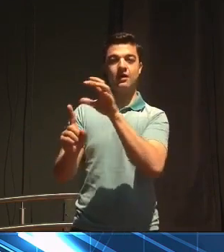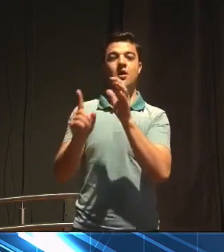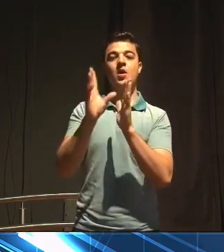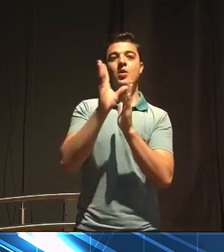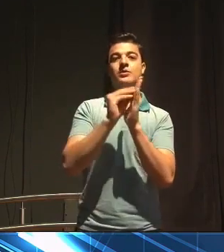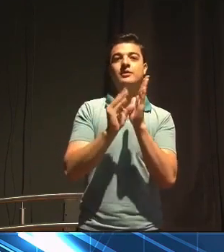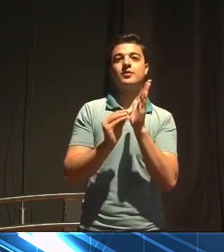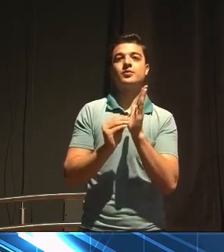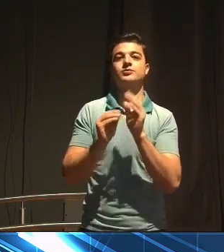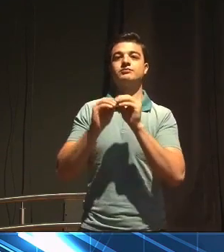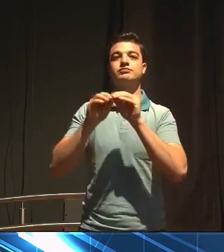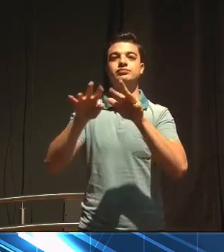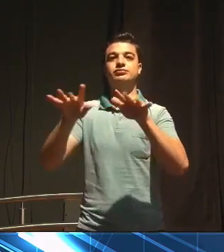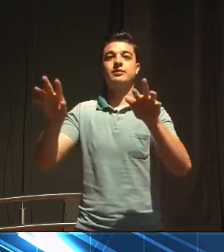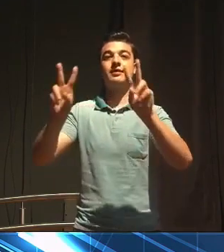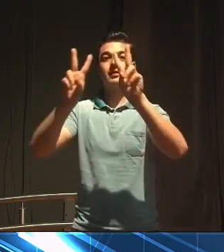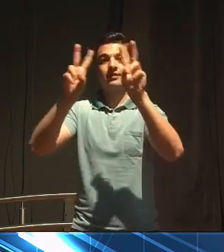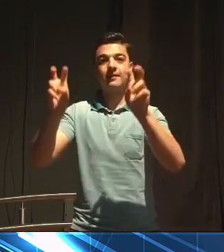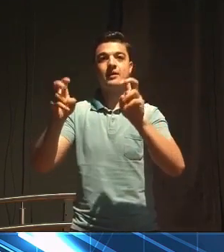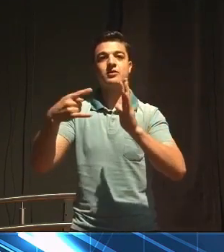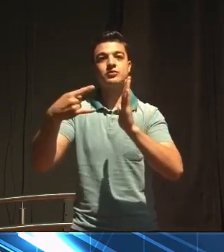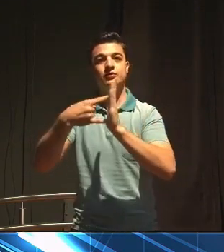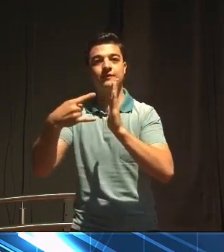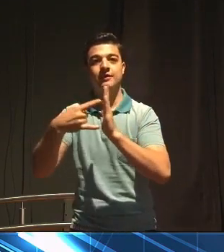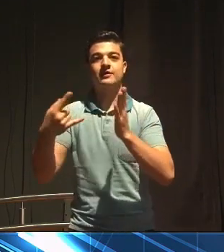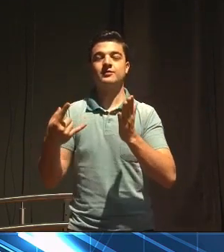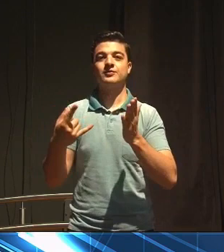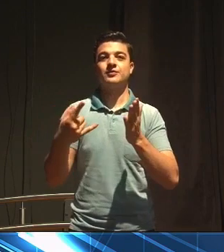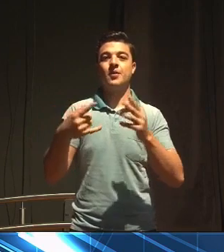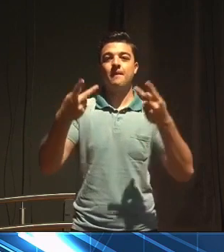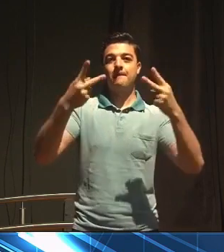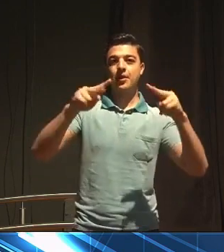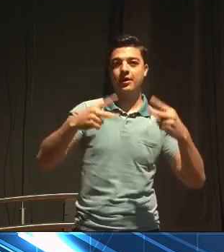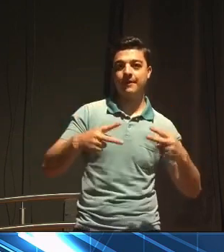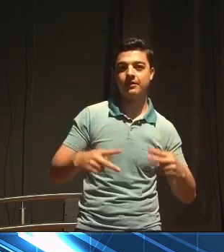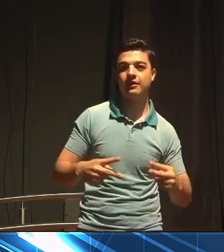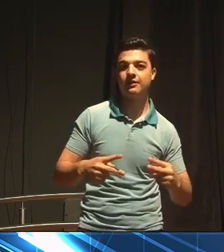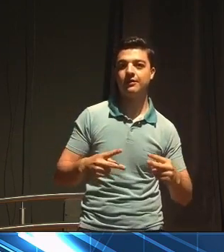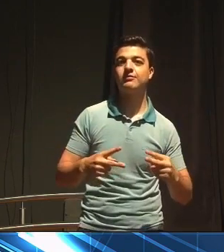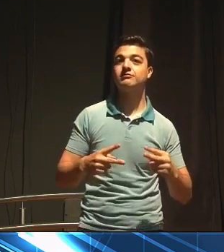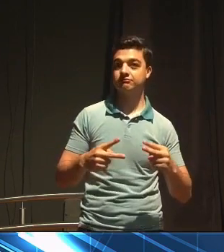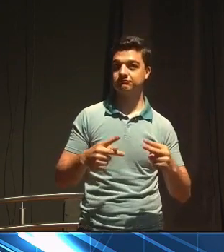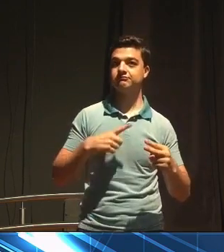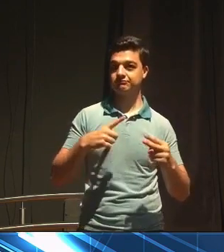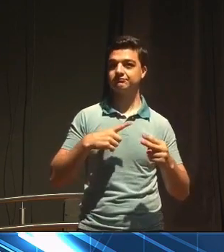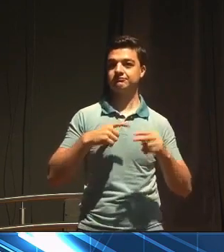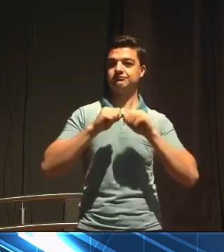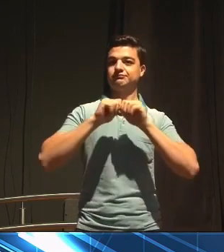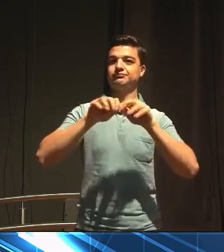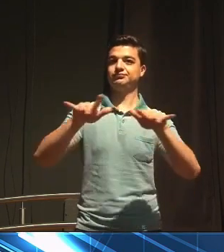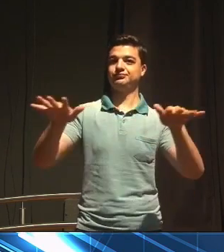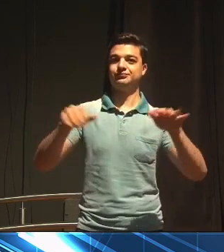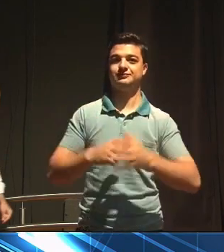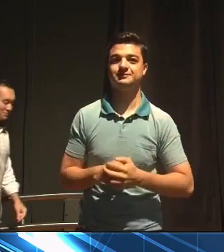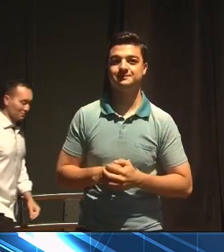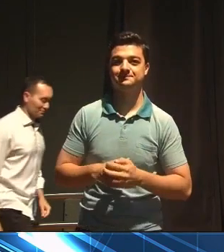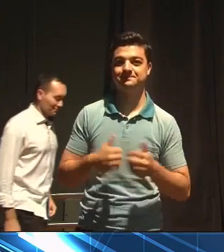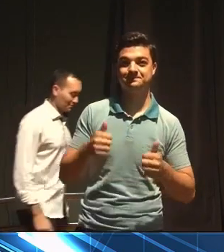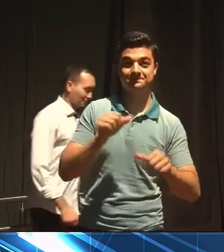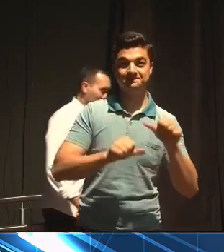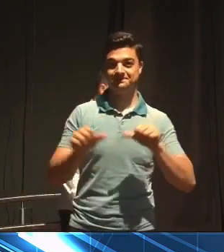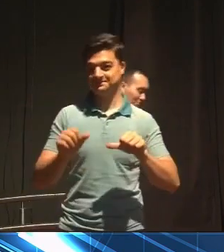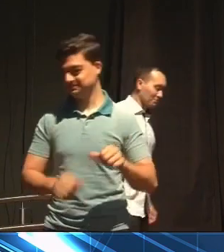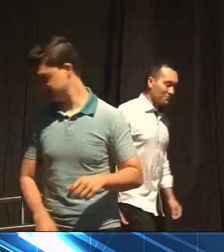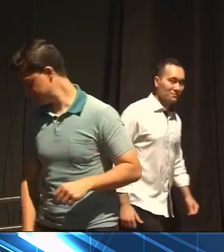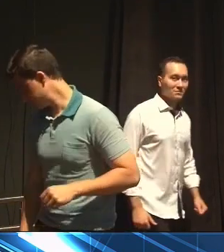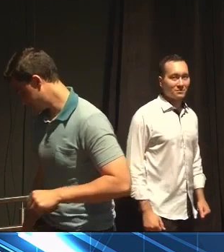conhecimento de desenvolvimento. "Ah, eu estou aprendendo a programar agora, estou com dificuldade em tal coisa". Aí vem outra pessoa no canal e